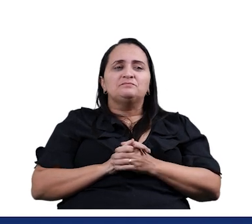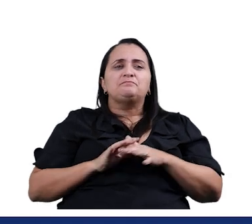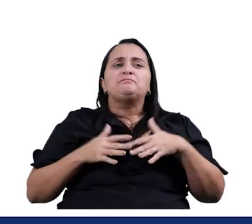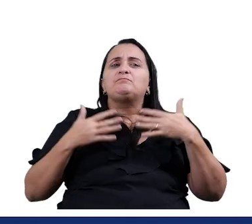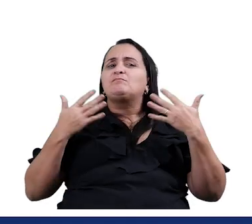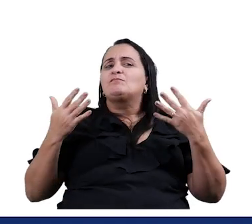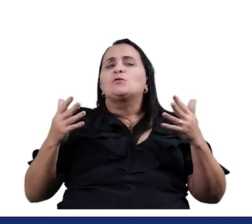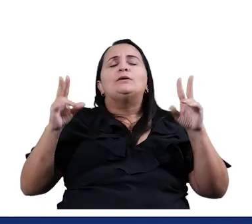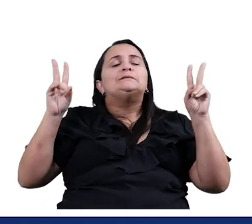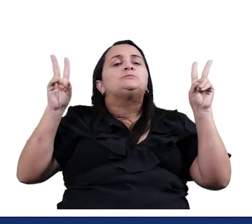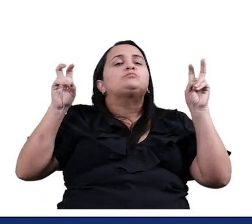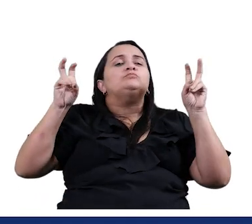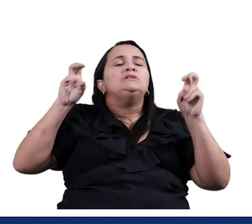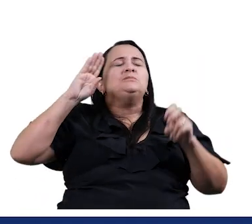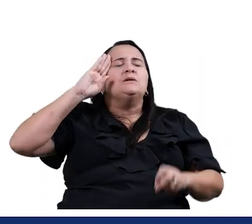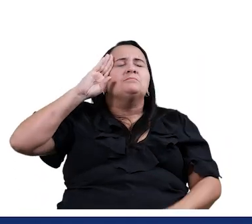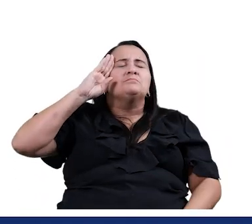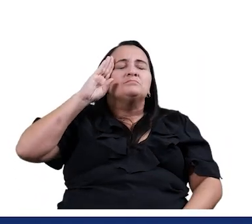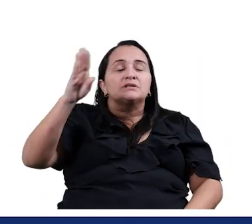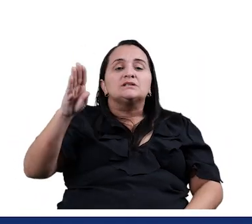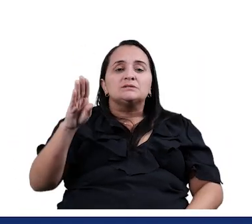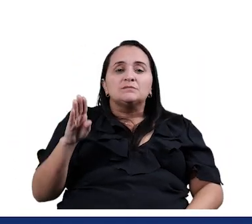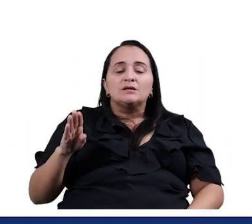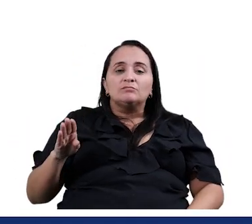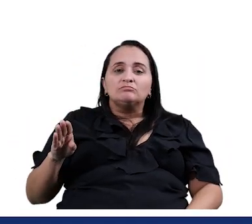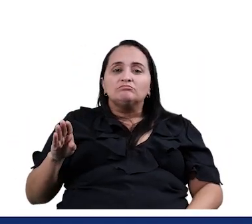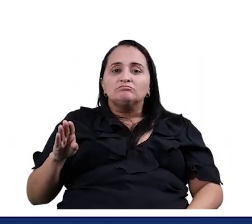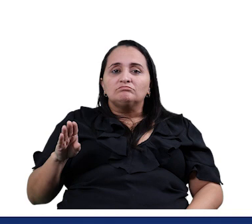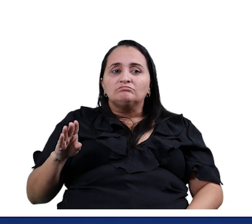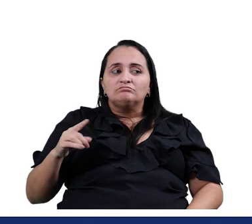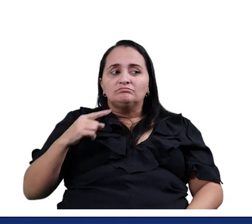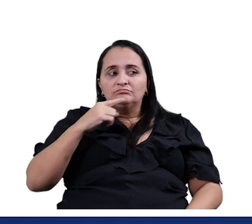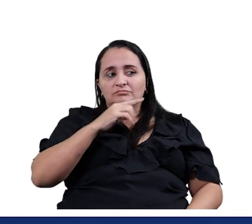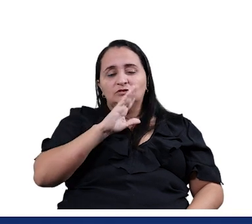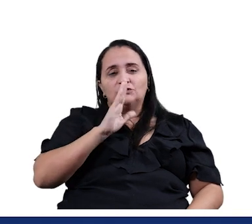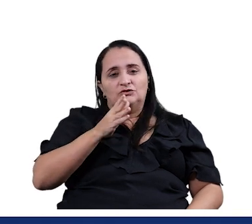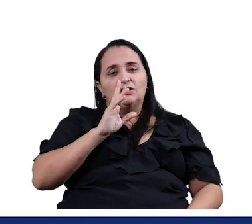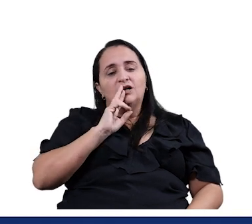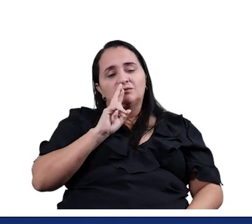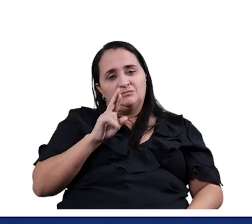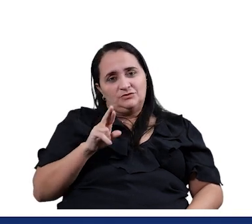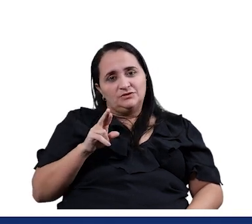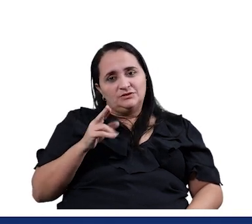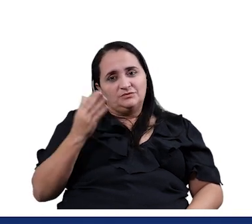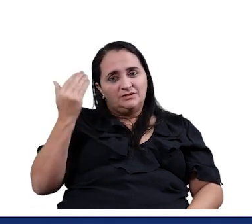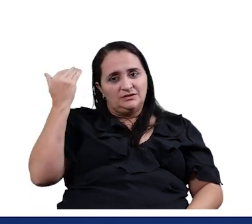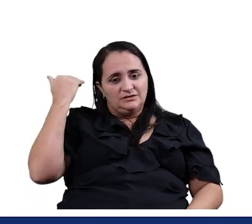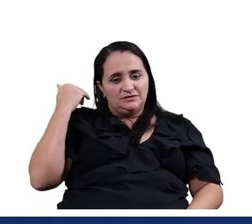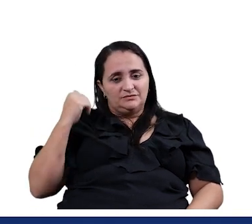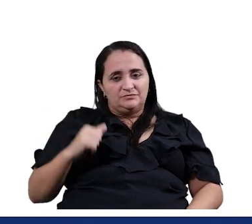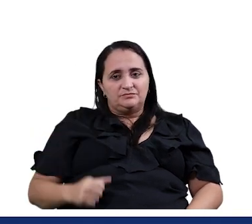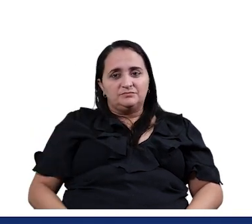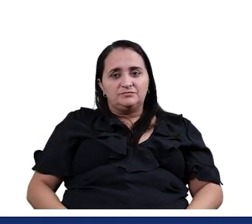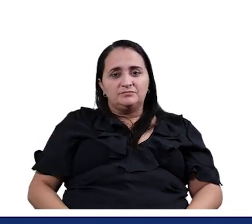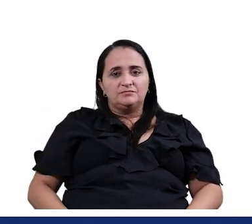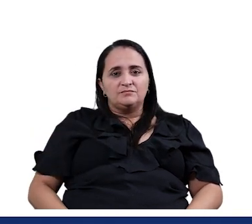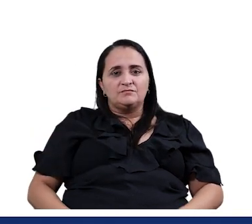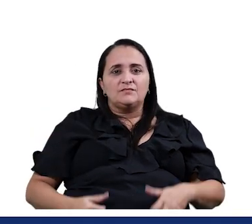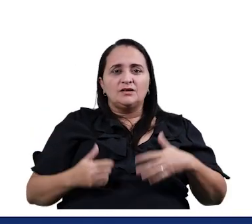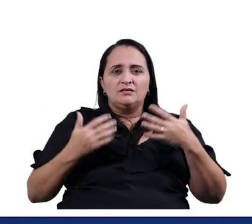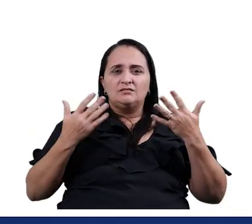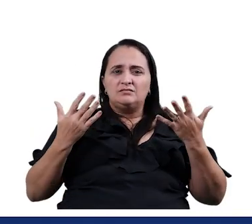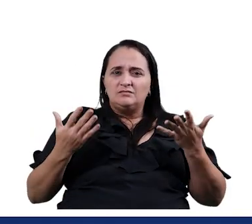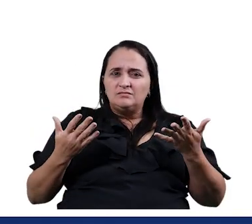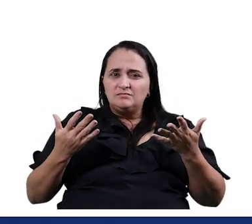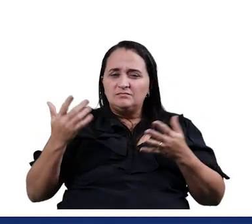assunto principal do texto? Essa a gente já respondeu antes, hein? Letra A, os